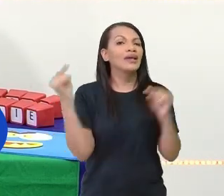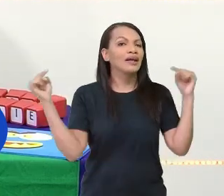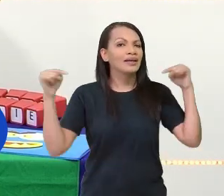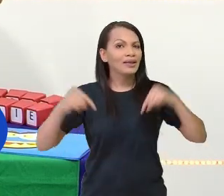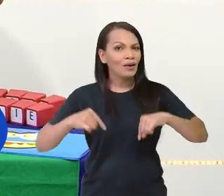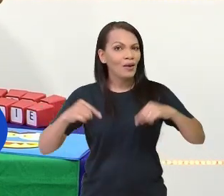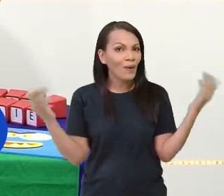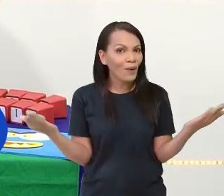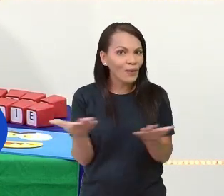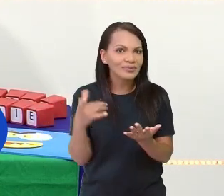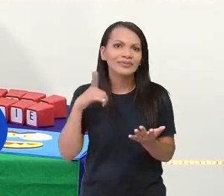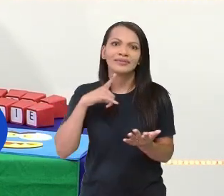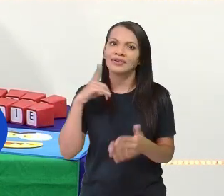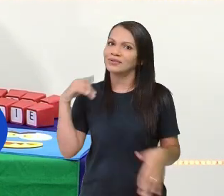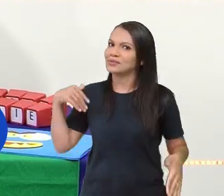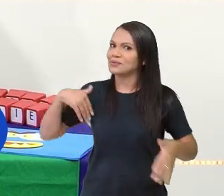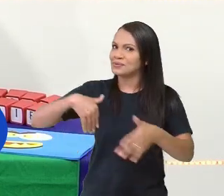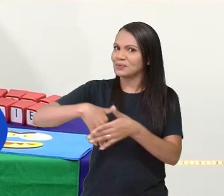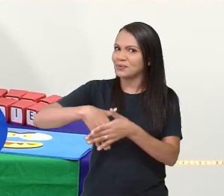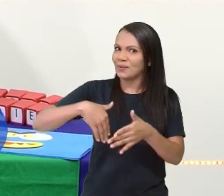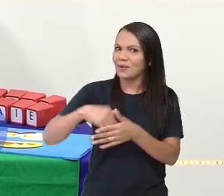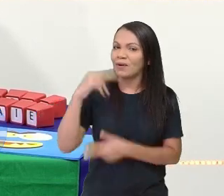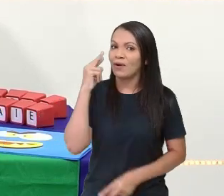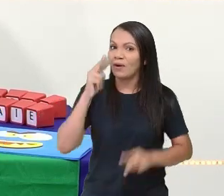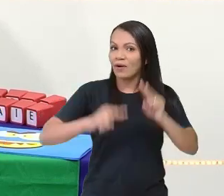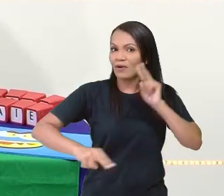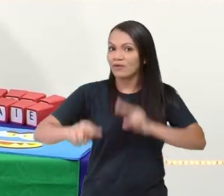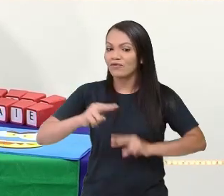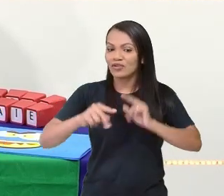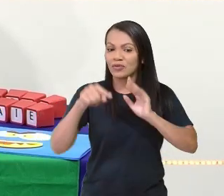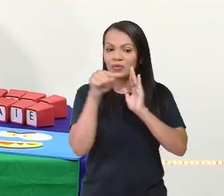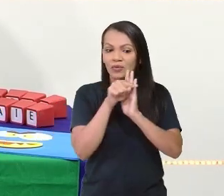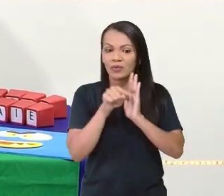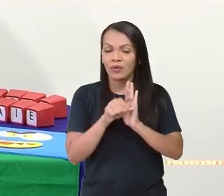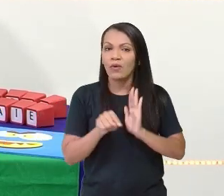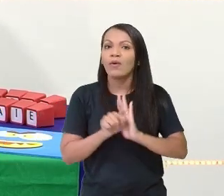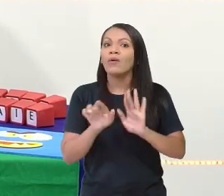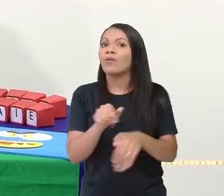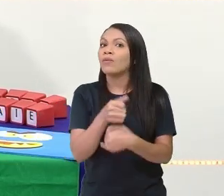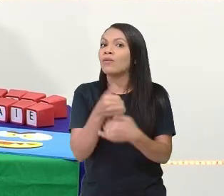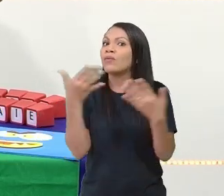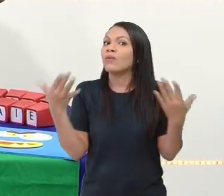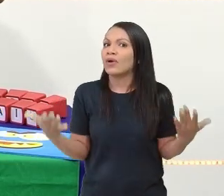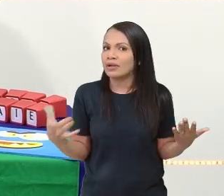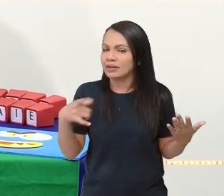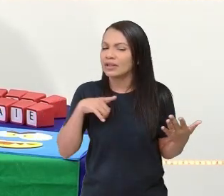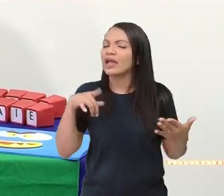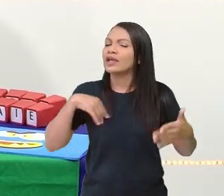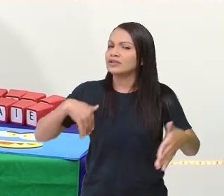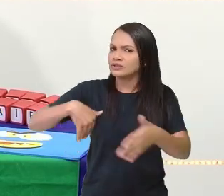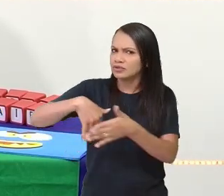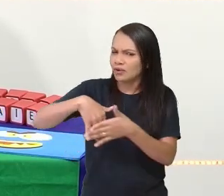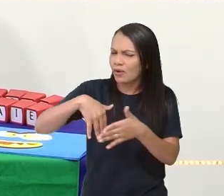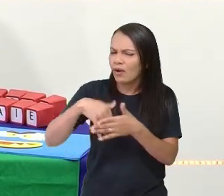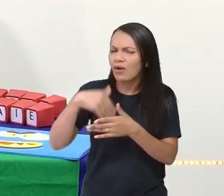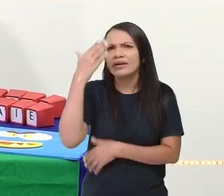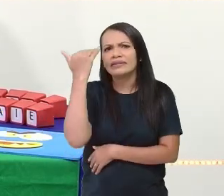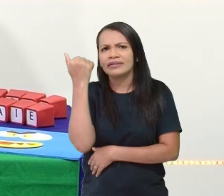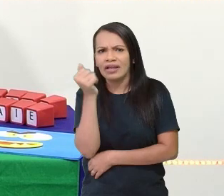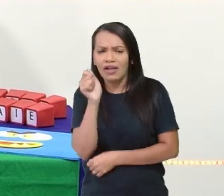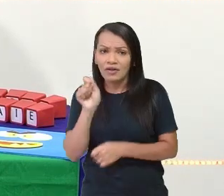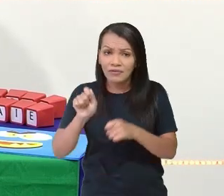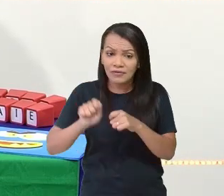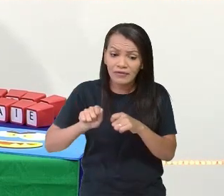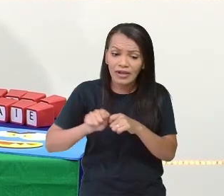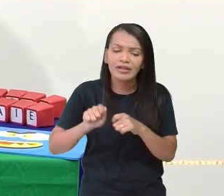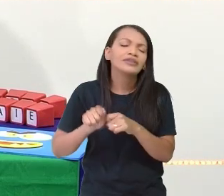hoje tem jogo. E daqui a pouco a gente vai ver os nossos placares aqui, não é isso? Porque toda vez que tem jogo, a gente pega e faz um